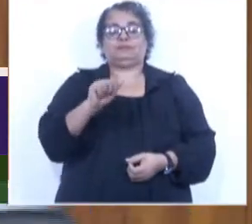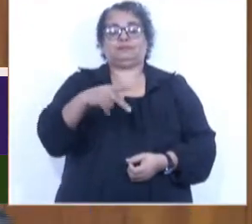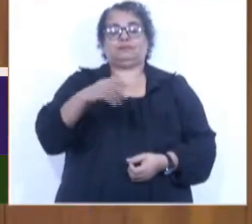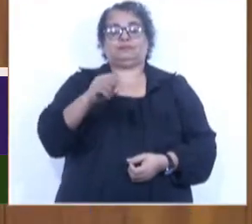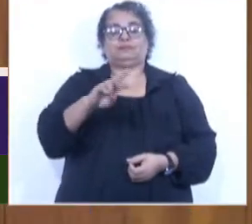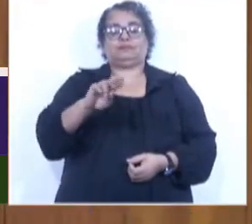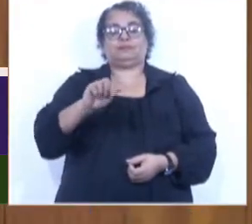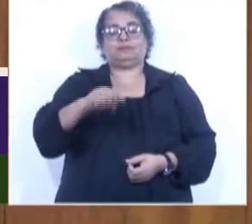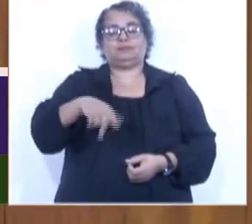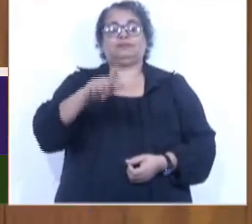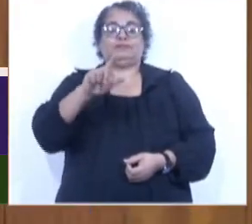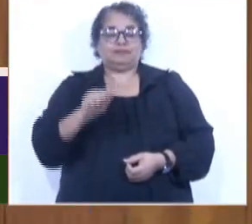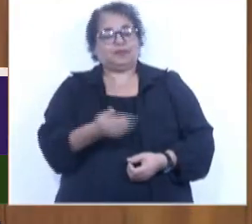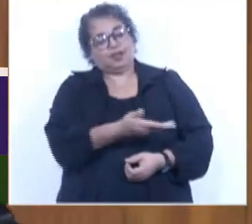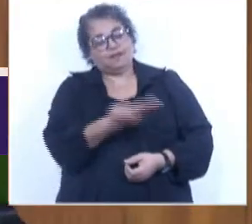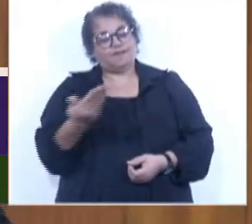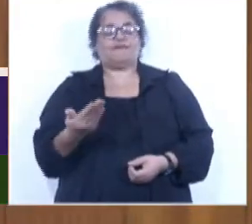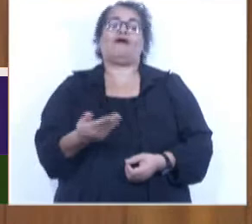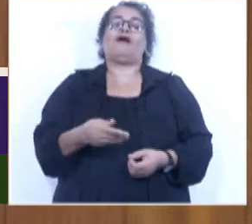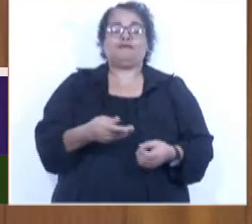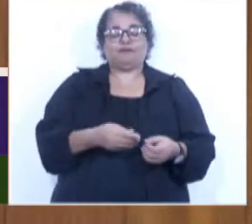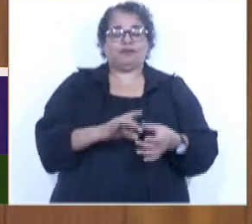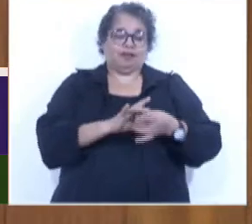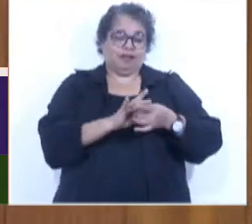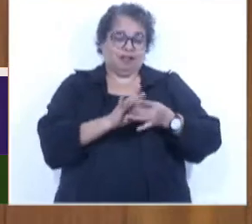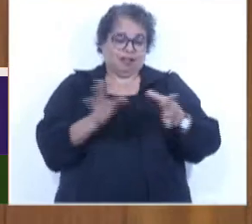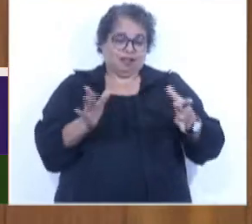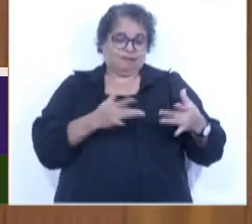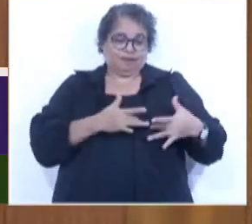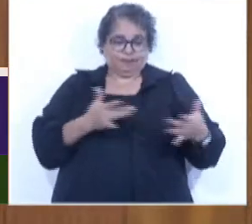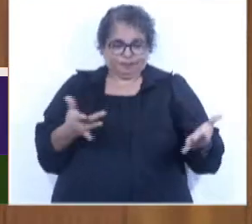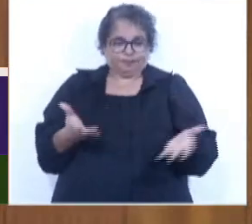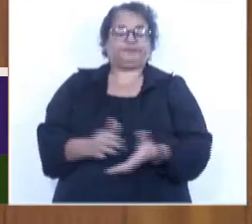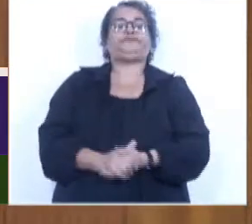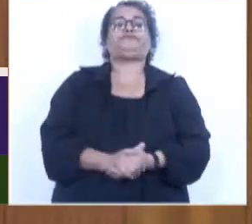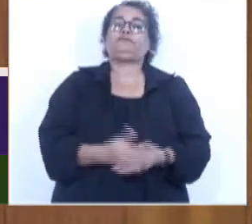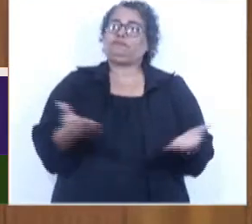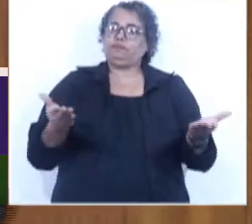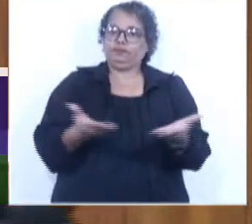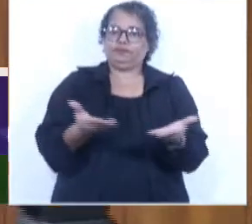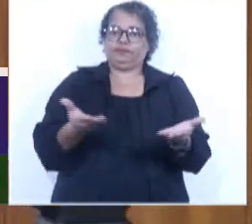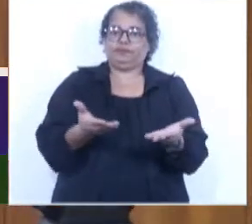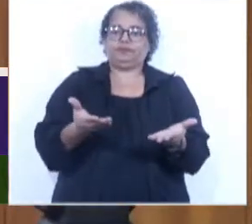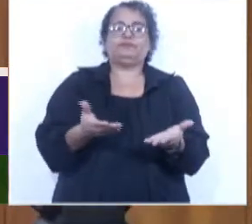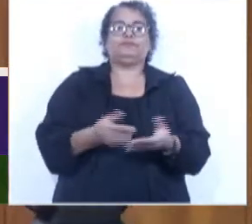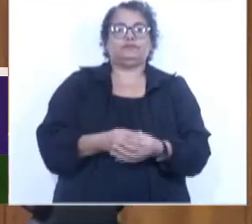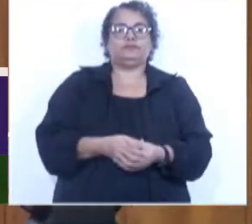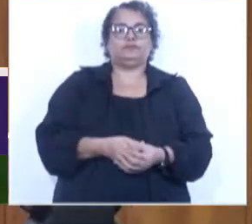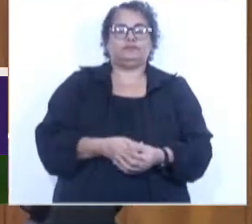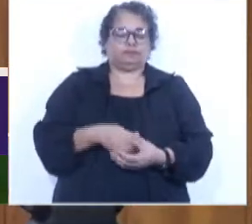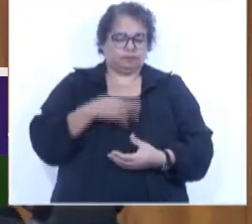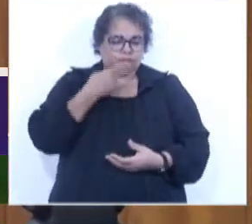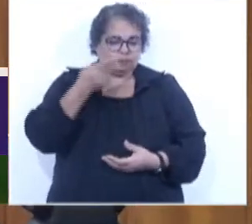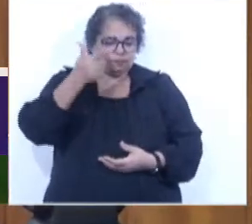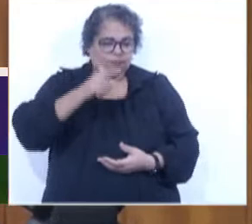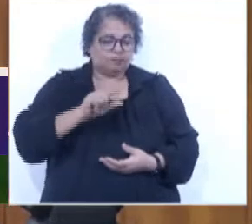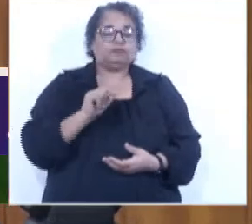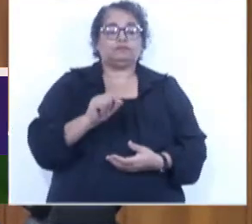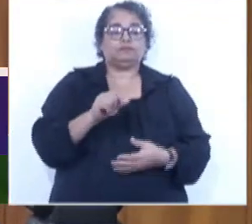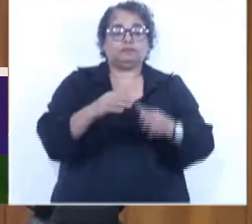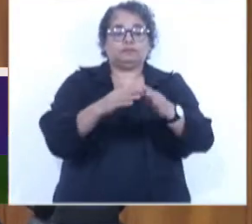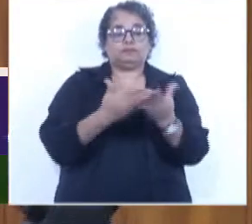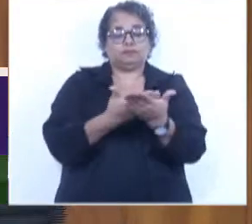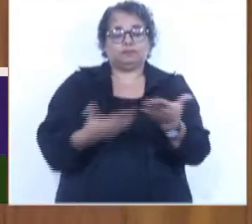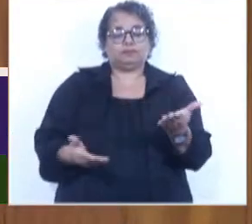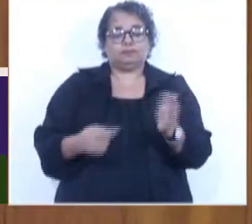a casa é sua esteja à vontade Senhor Presidente hoje eu volto aqui um requerimento que